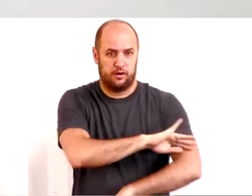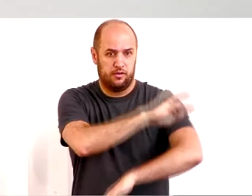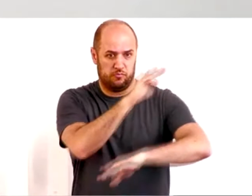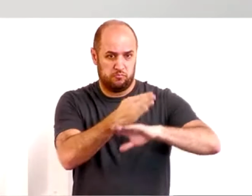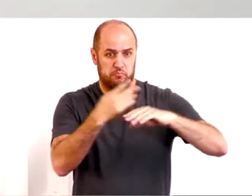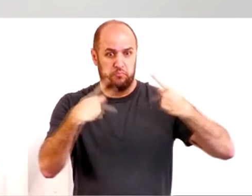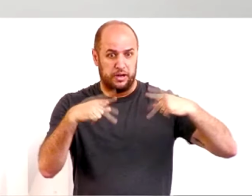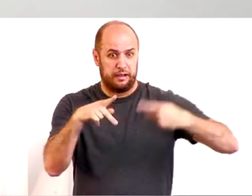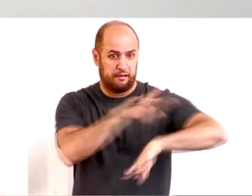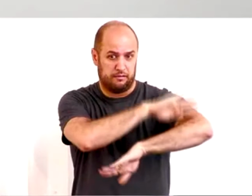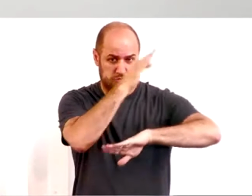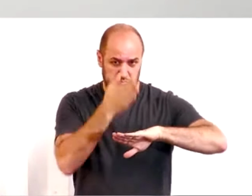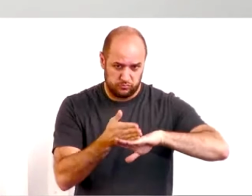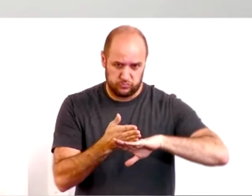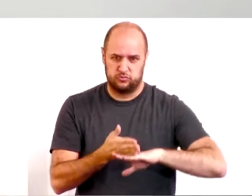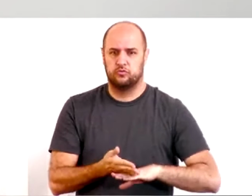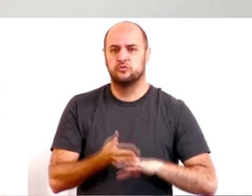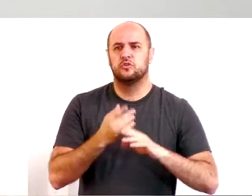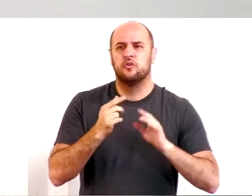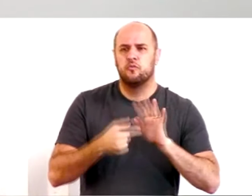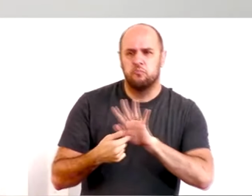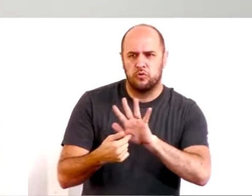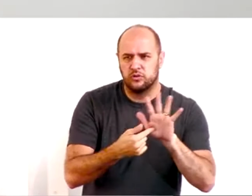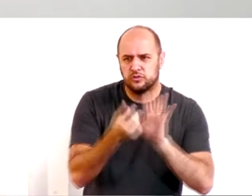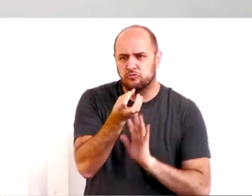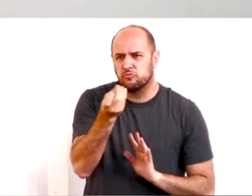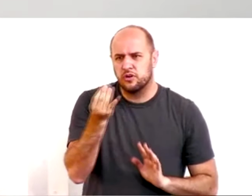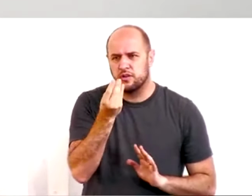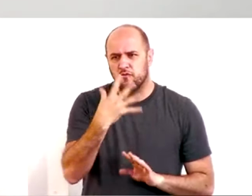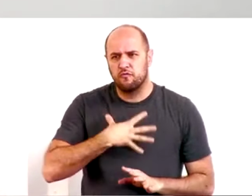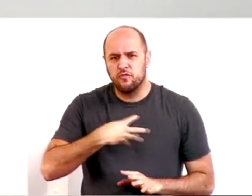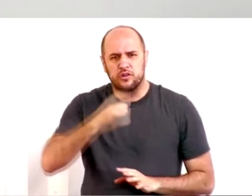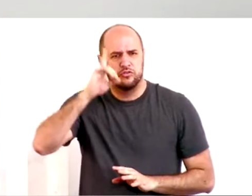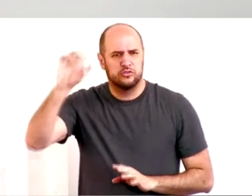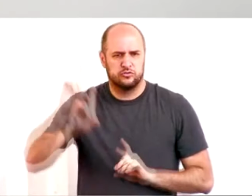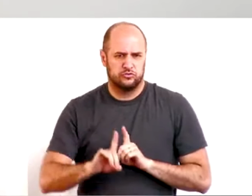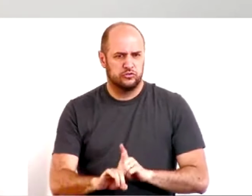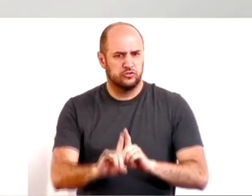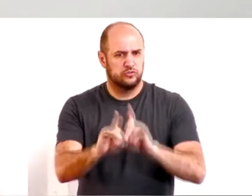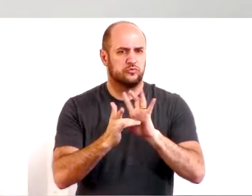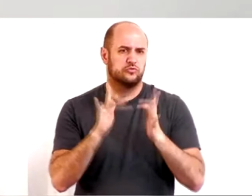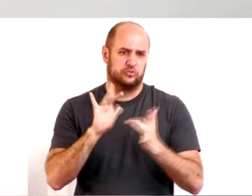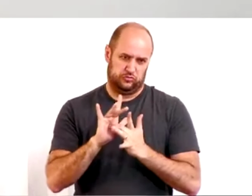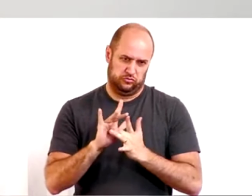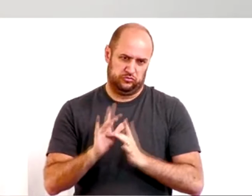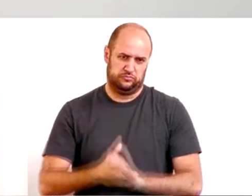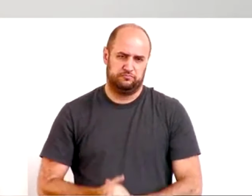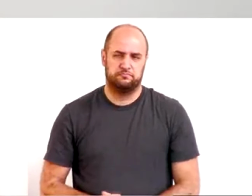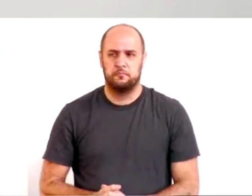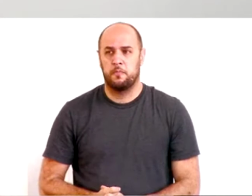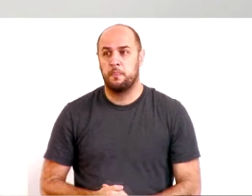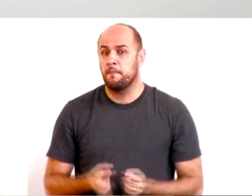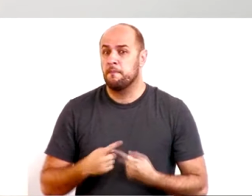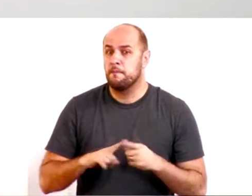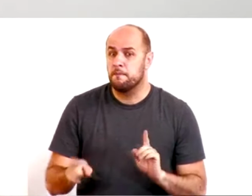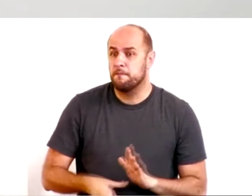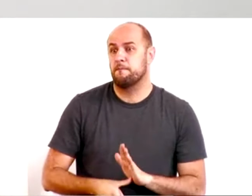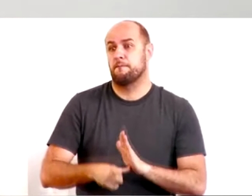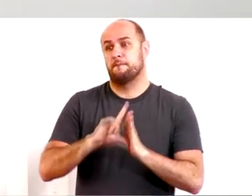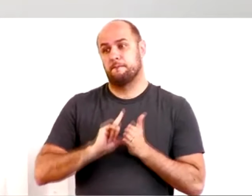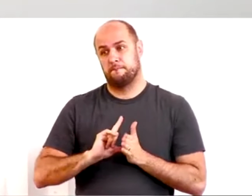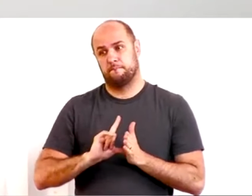as qualidades dos filhos de Deus, dos discípulos de Cristo. Mas antes de